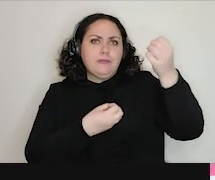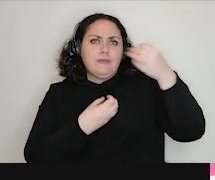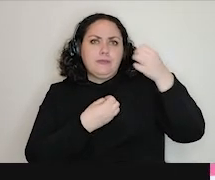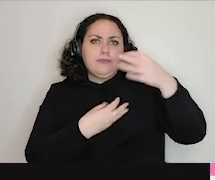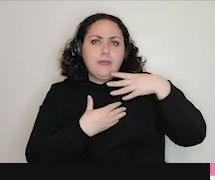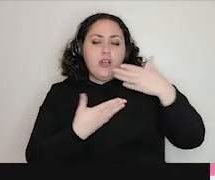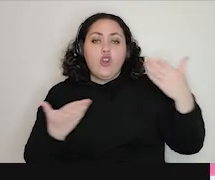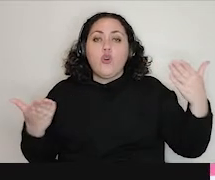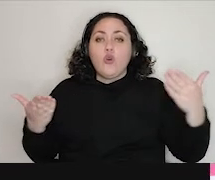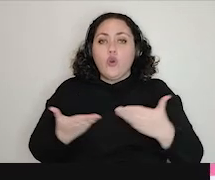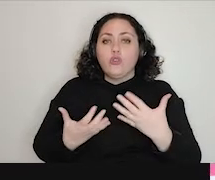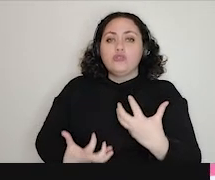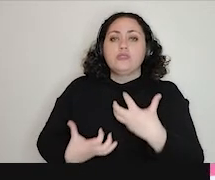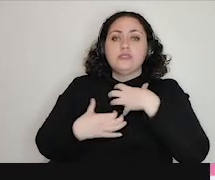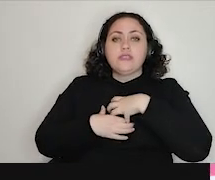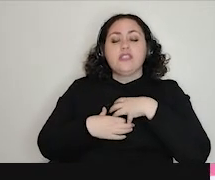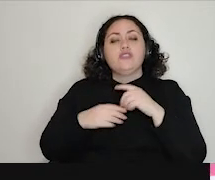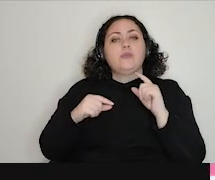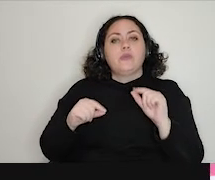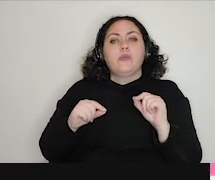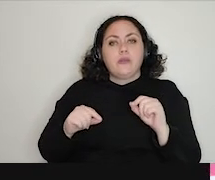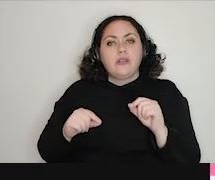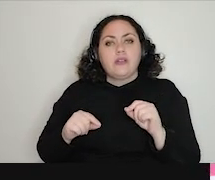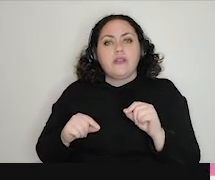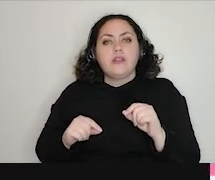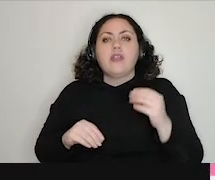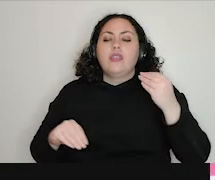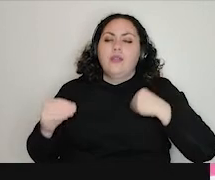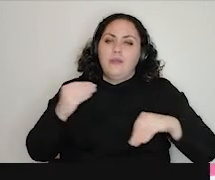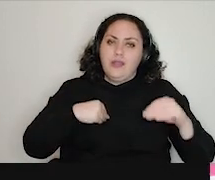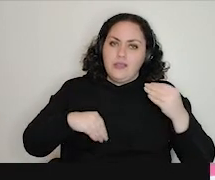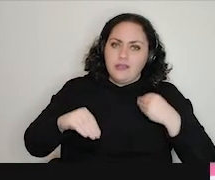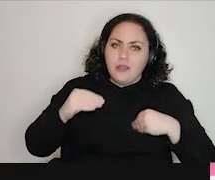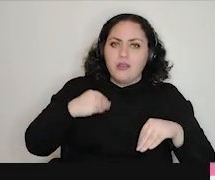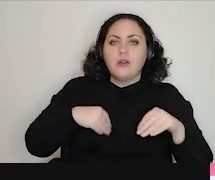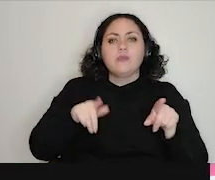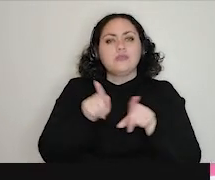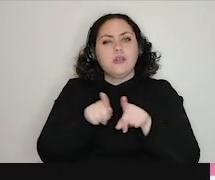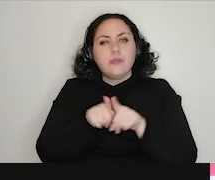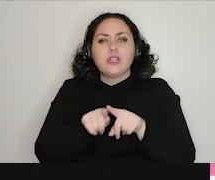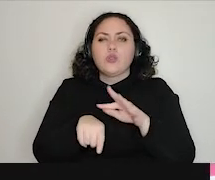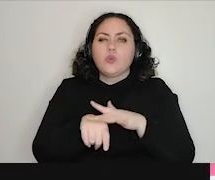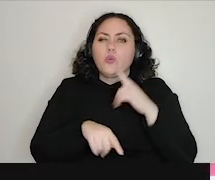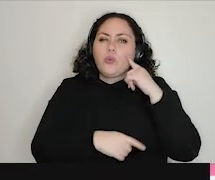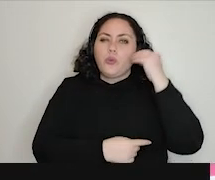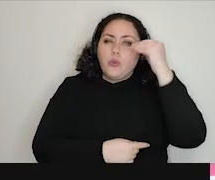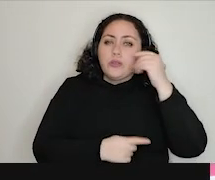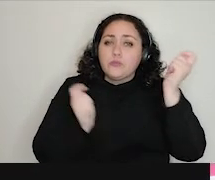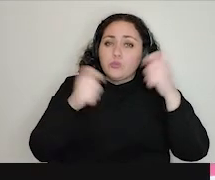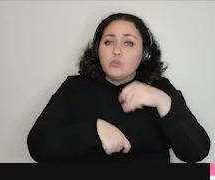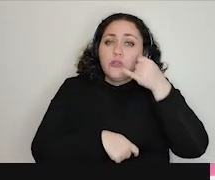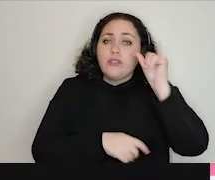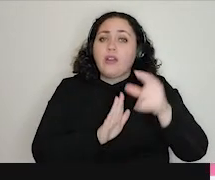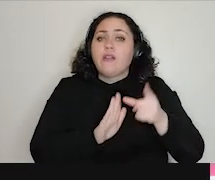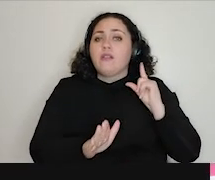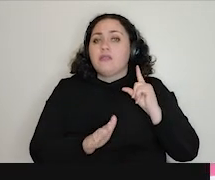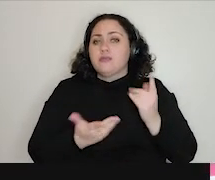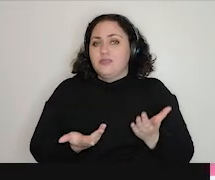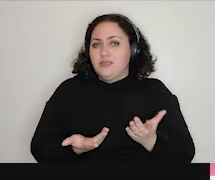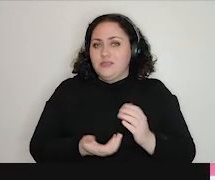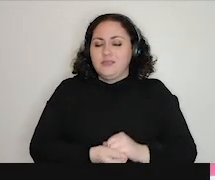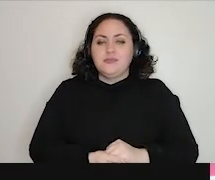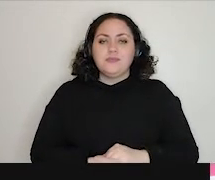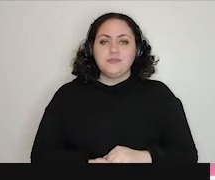cultura, hoje em dia, são atravessados muito por índices de depressão, adoecimentos em saúde mental que poderiam